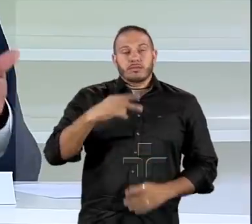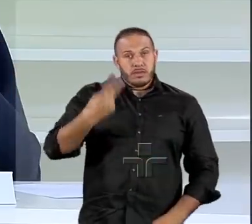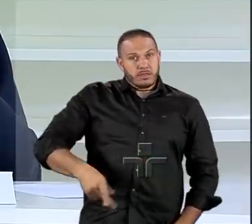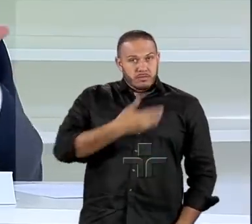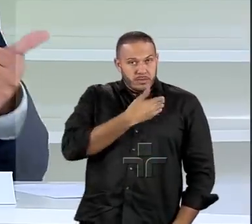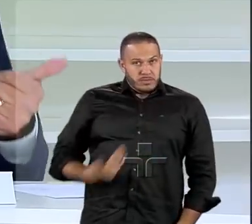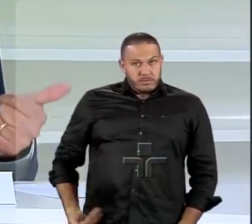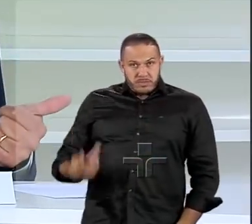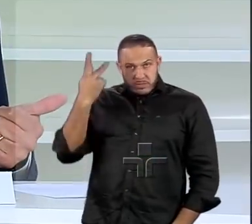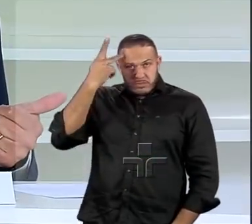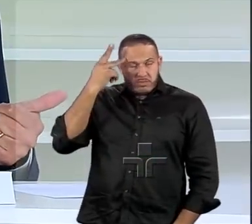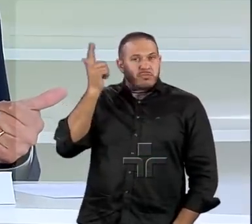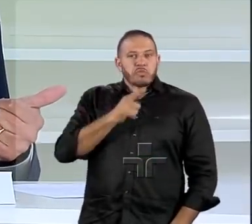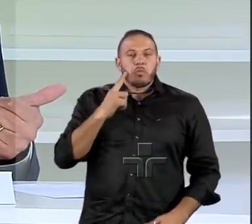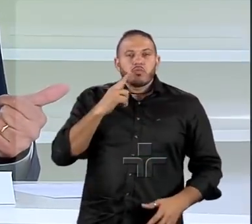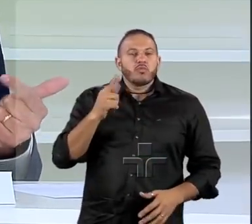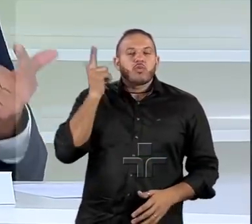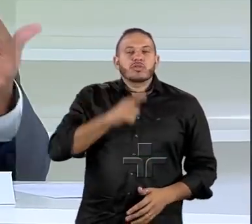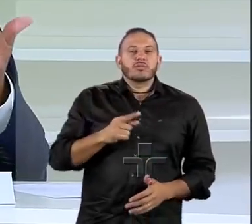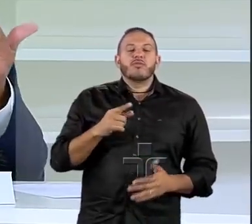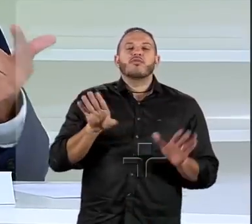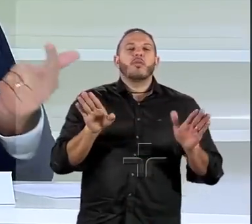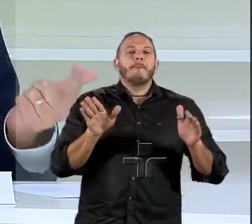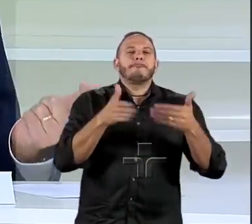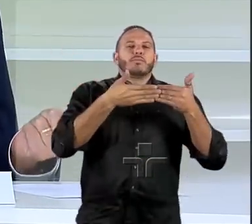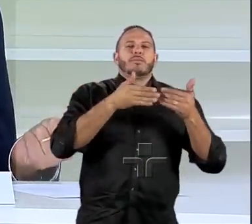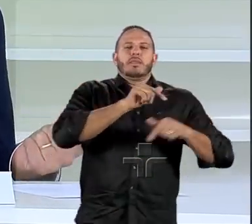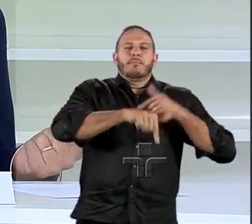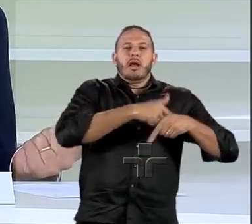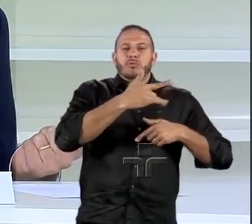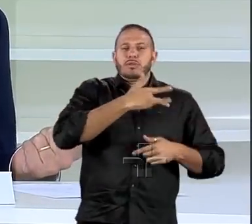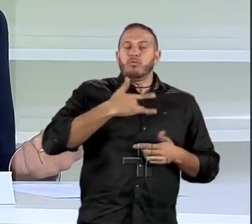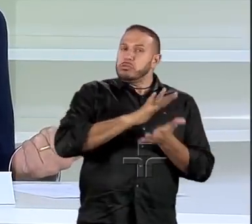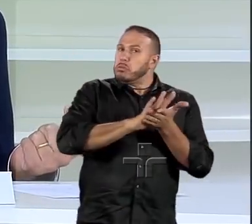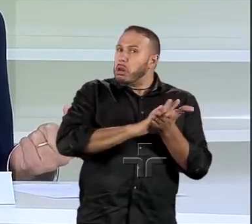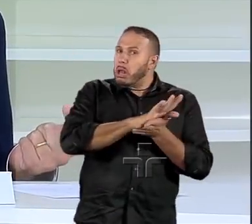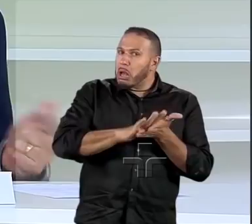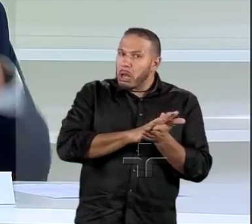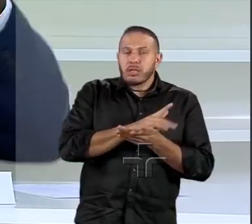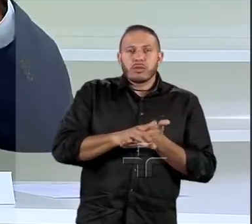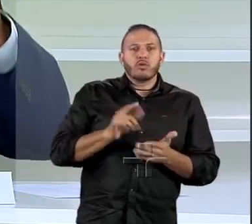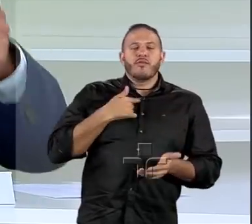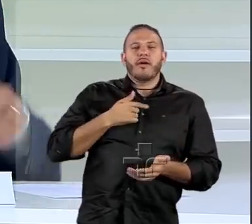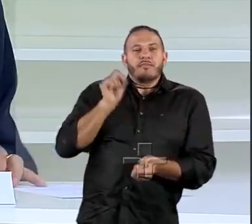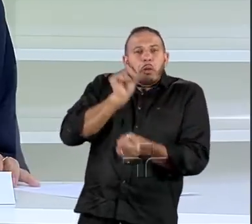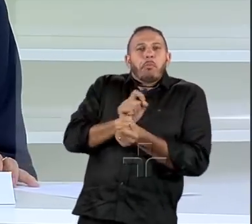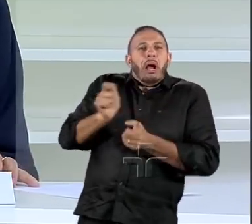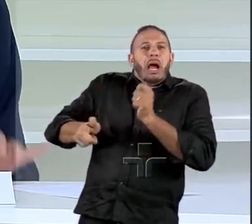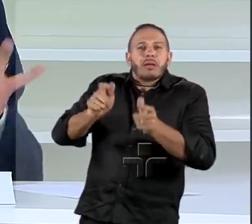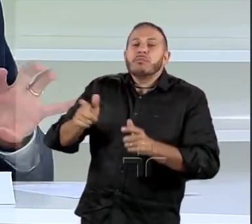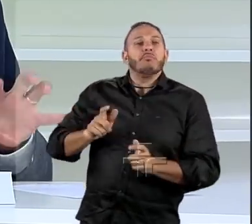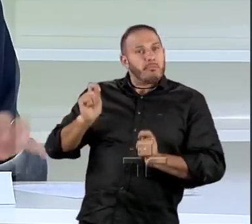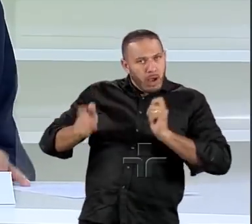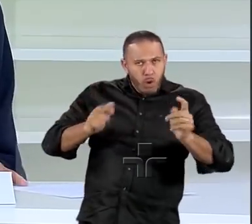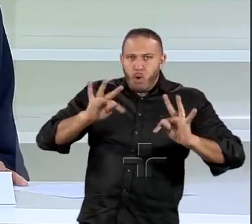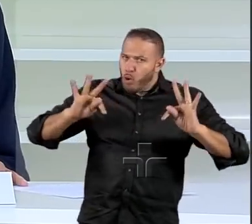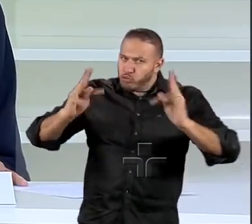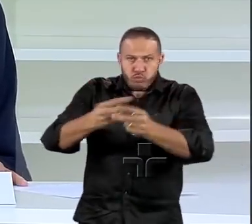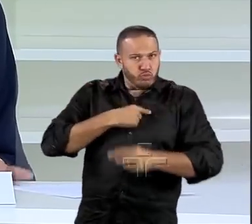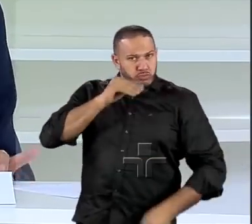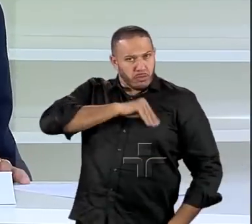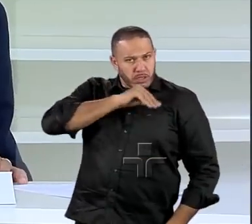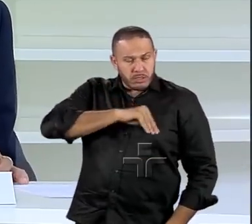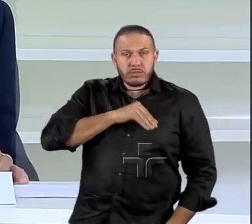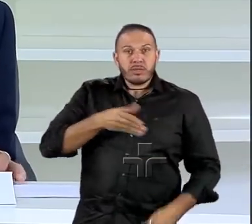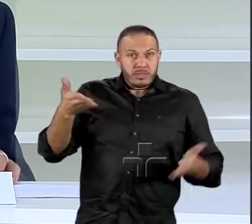Paulo não fechou um serviço de saúde, não deixou de pagar os funcionários públicos e fez mais. Nesta gestão do